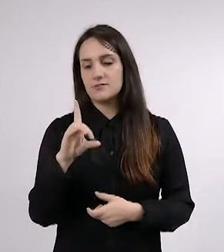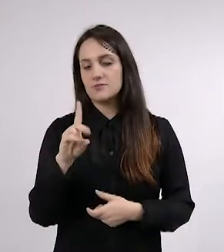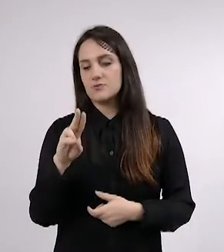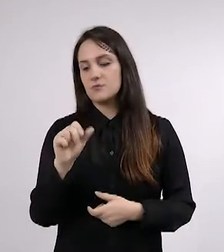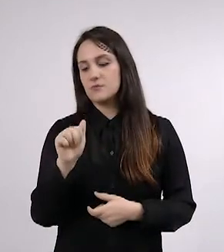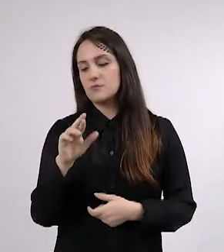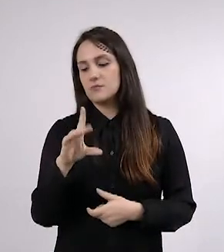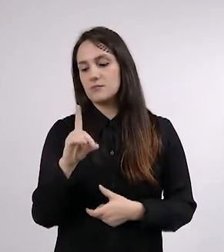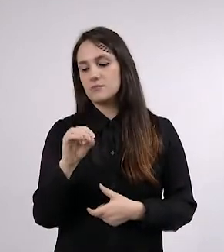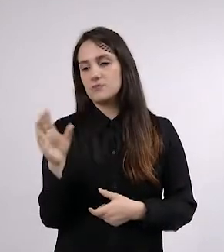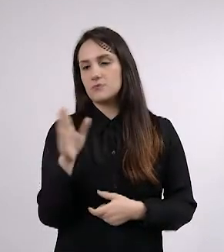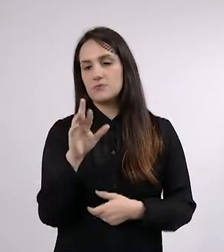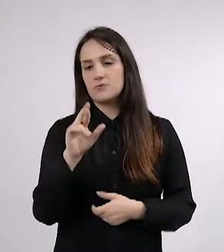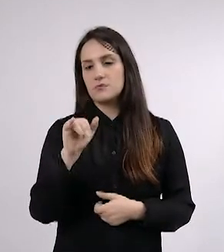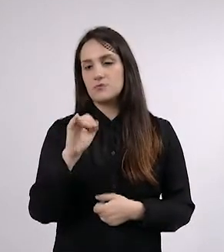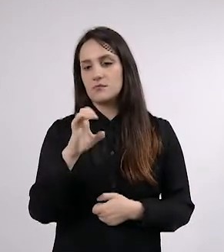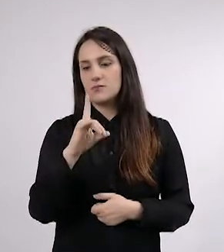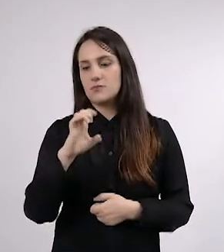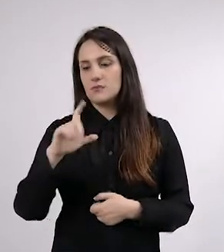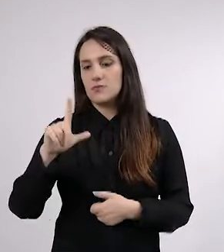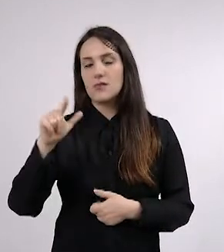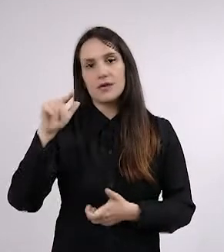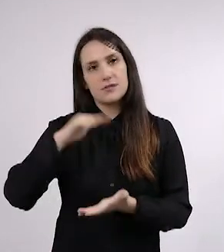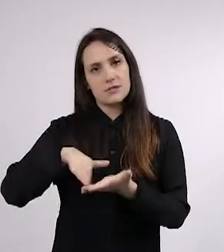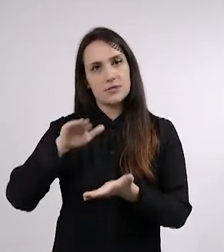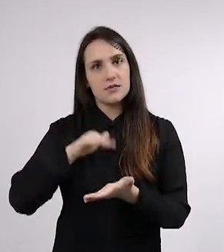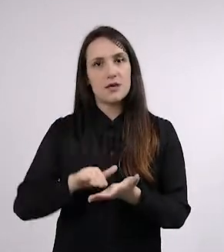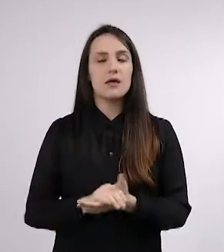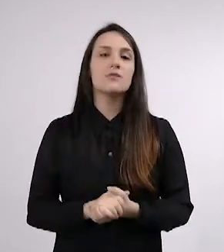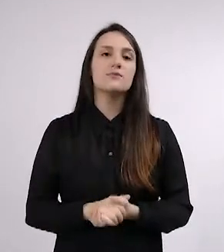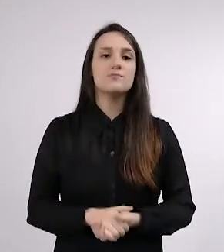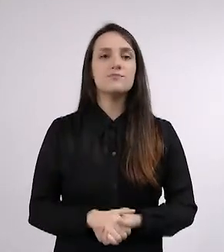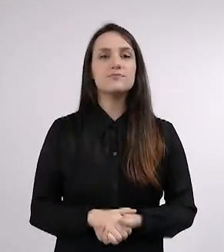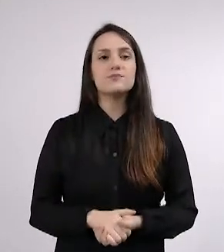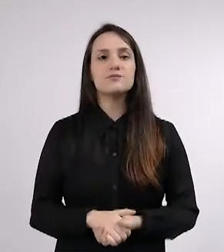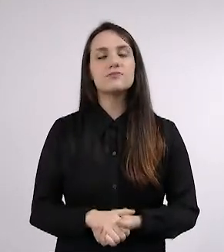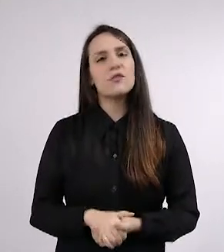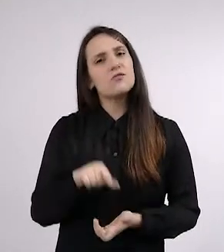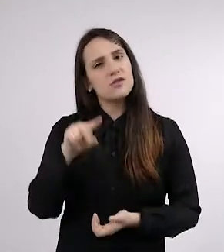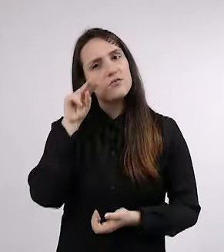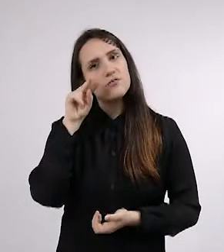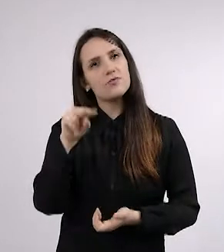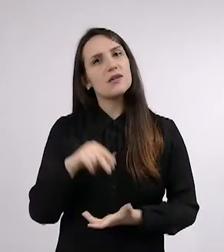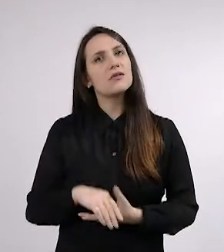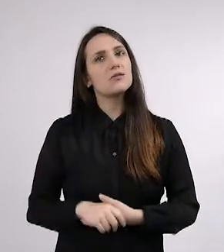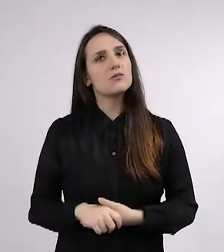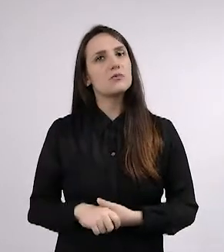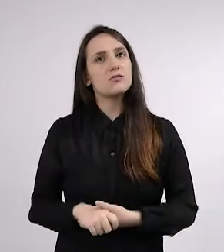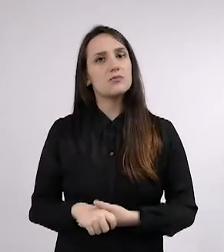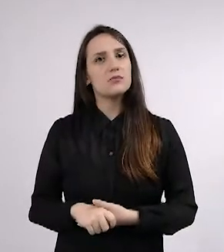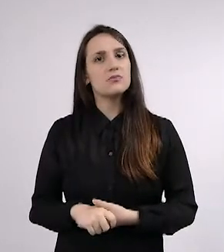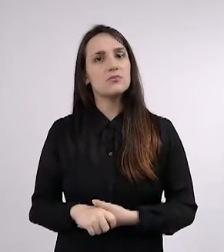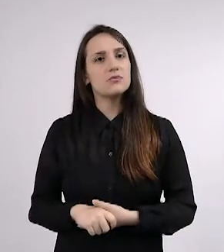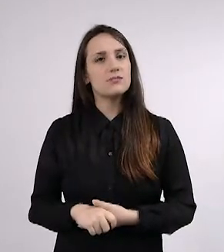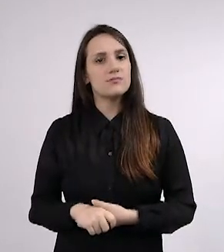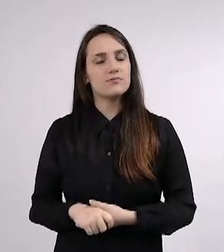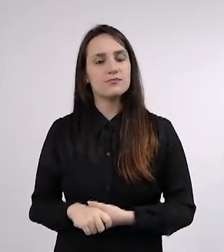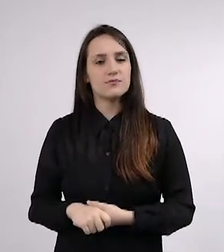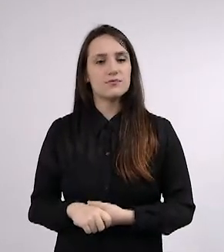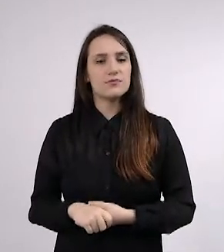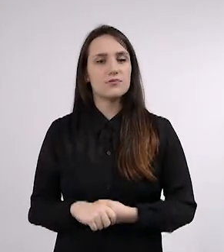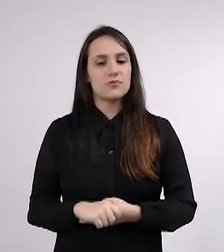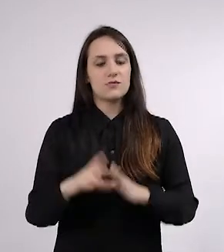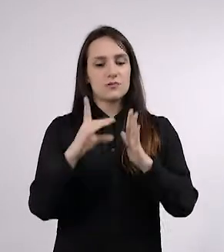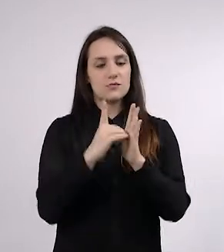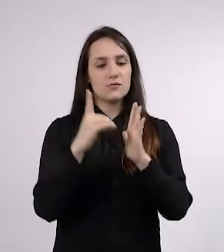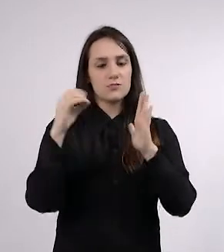Eduardo Riedel. Secretário, nós observamos aqui a reportagem e foi anunciado e foi